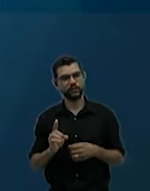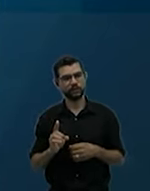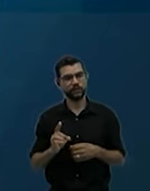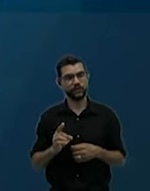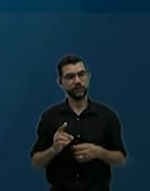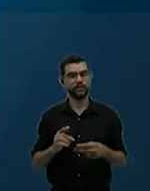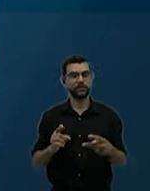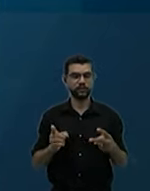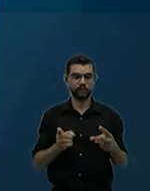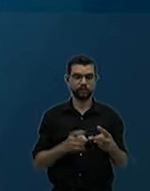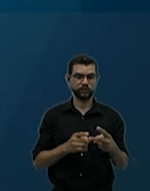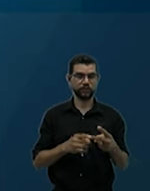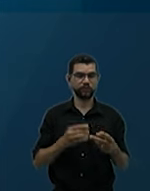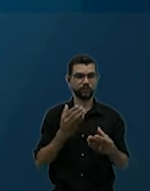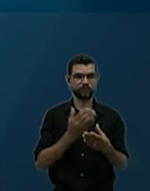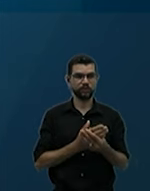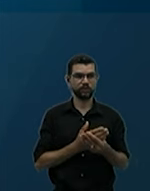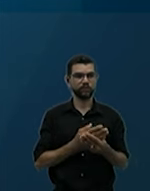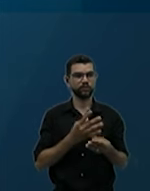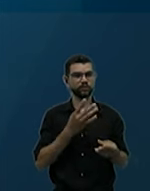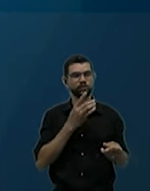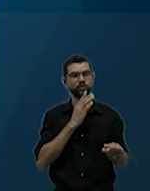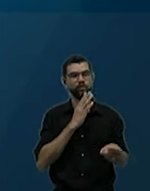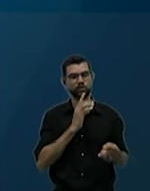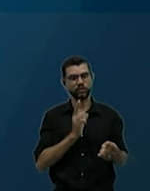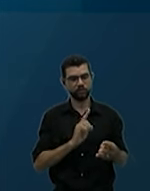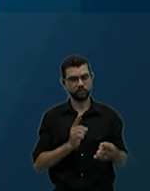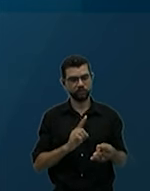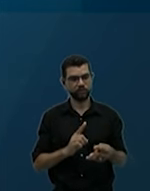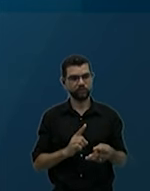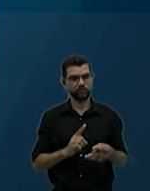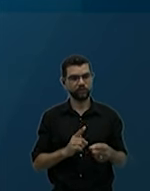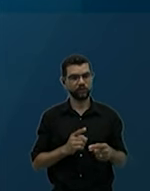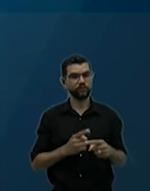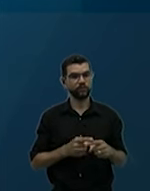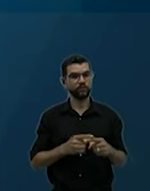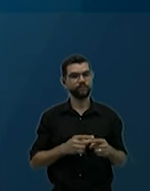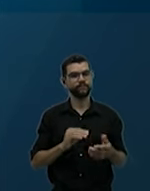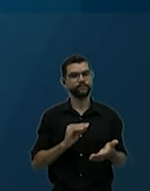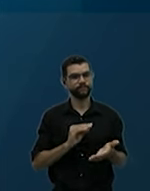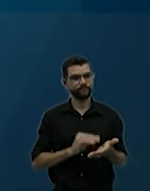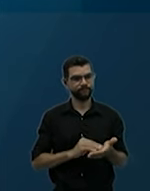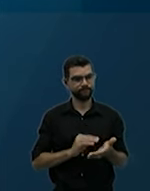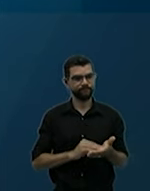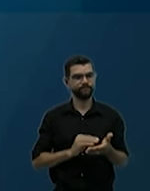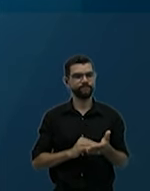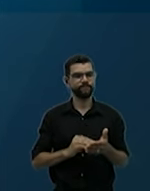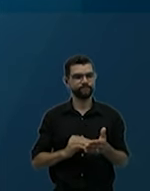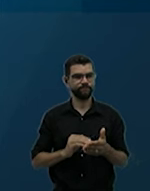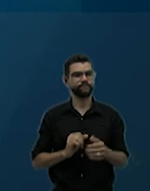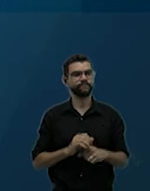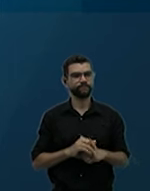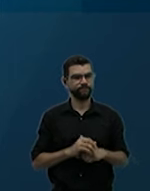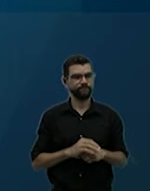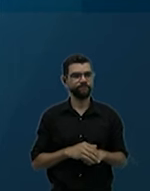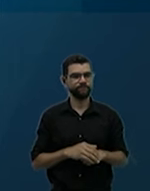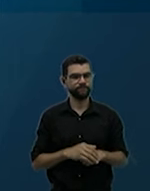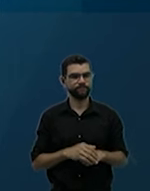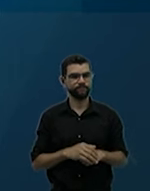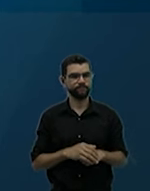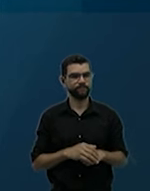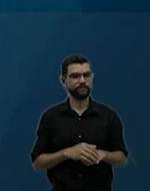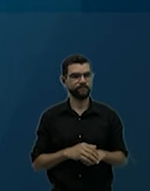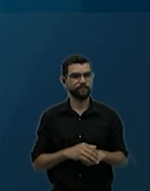interesse recursal, no caso do INSS. O terceiro caso, aplicando